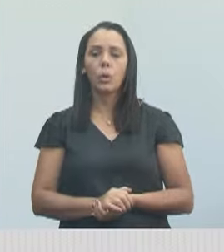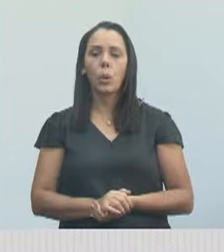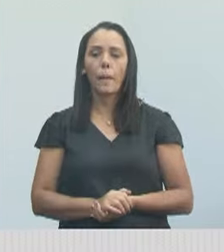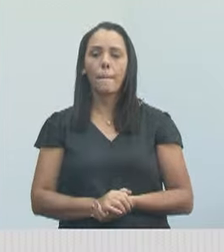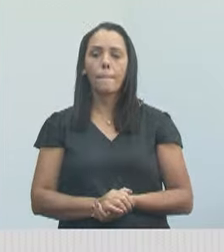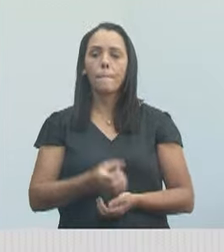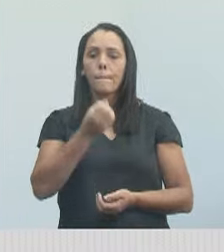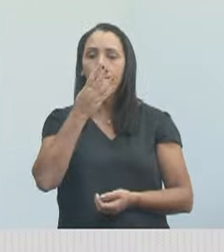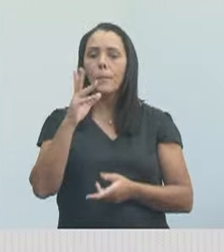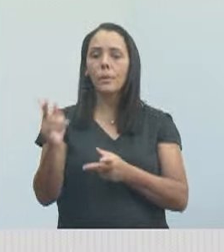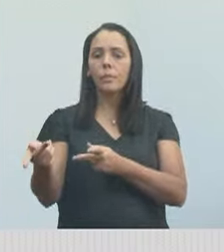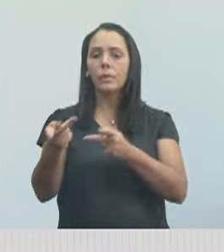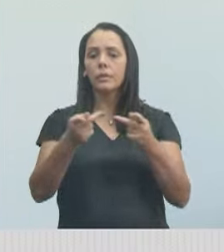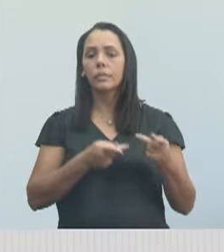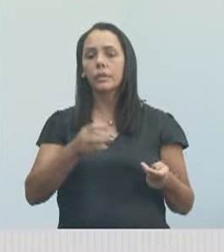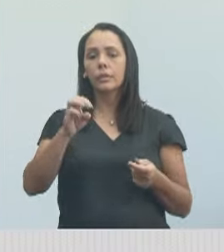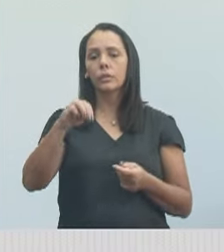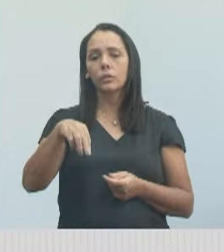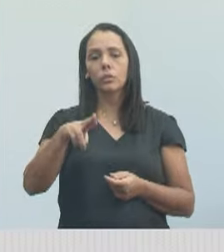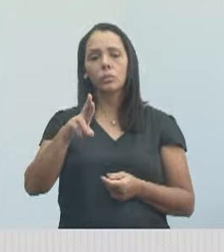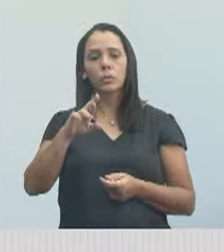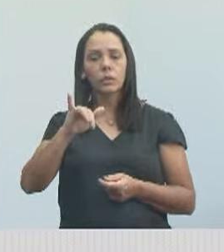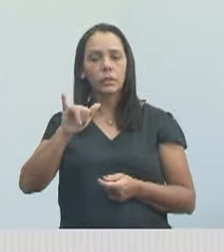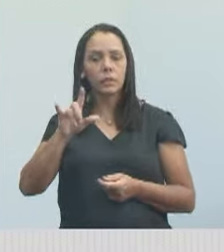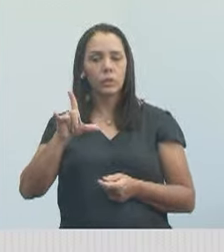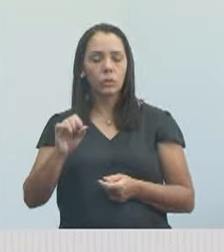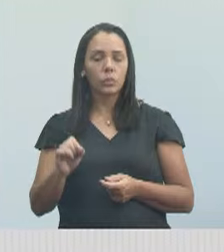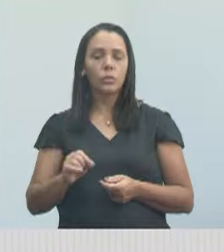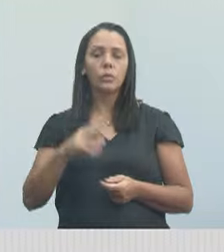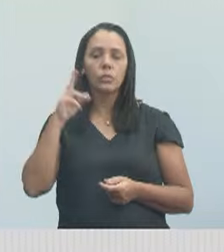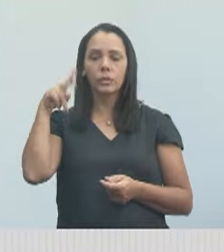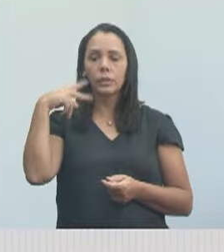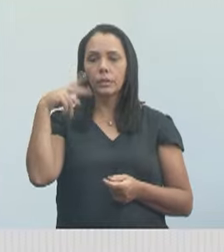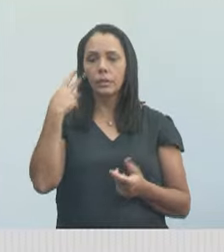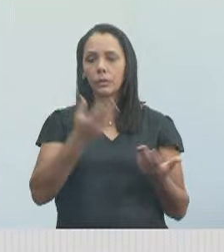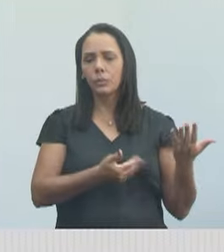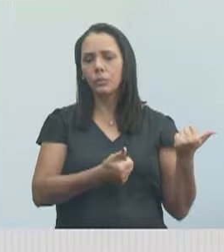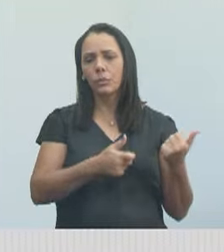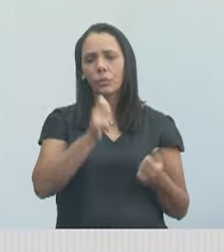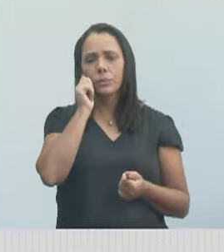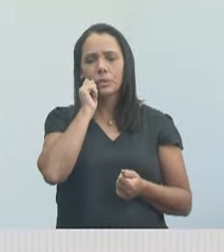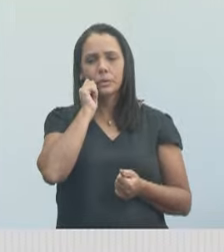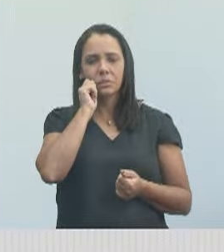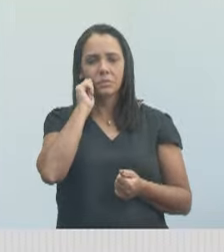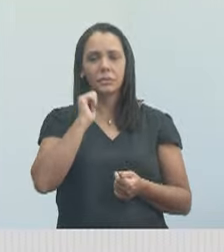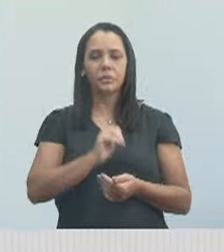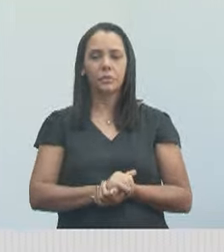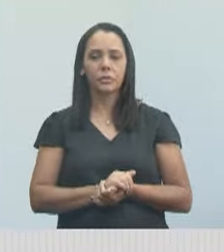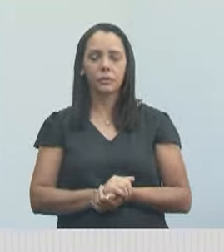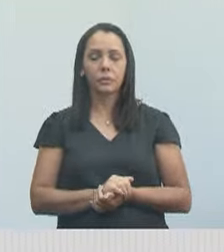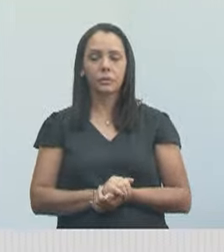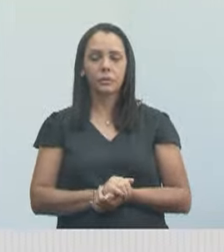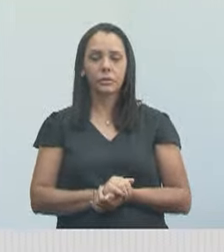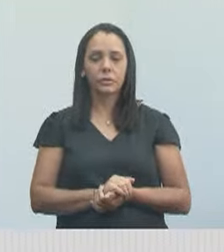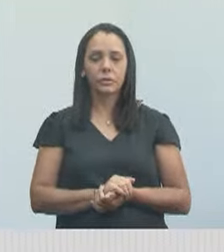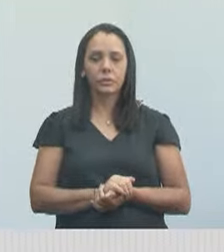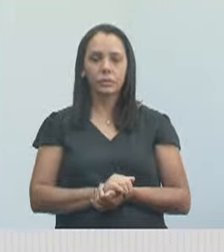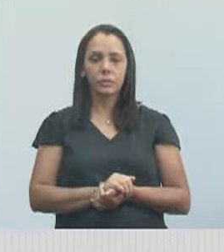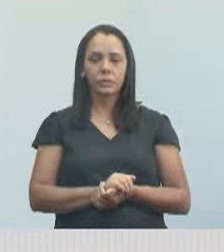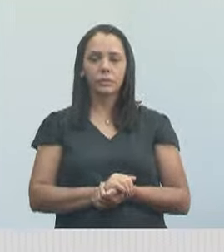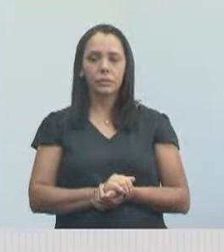Boas-vindas ao Murilo Augusto, que é o meu vereador jovem, uma belezinha ele, né? Uma graça esse menino, tá